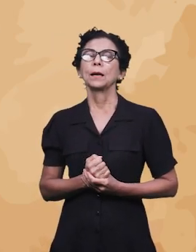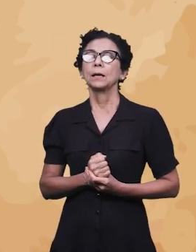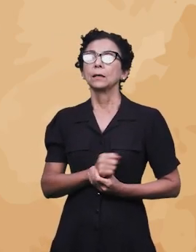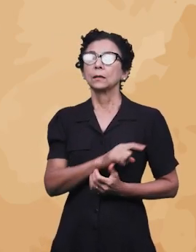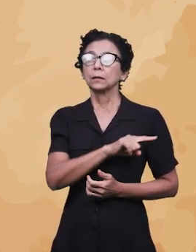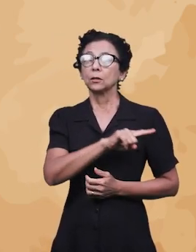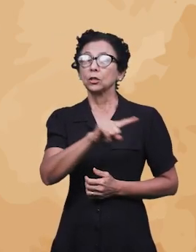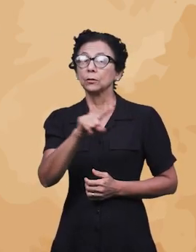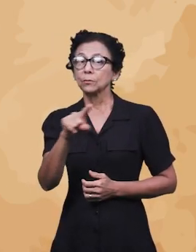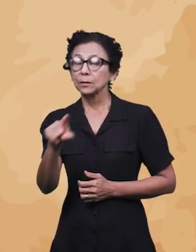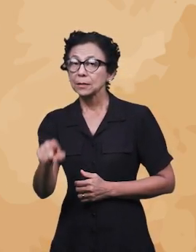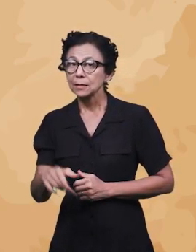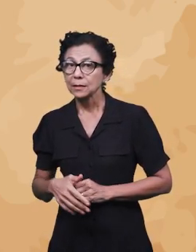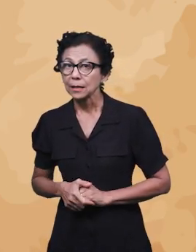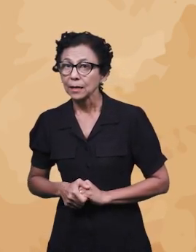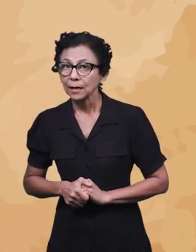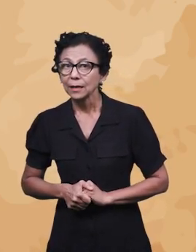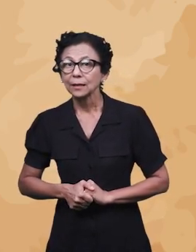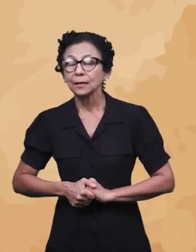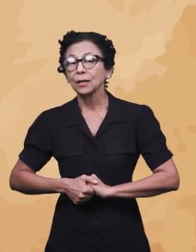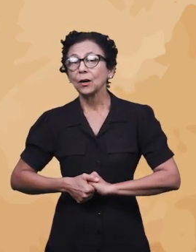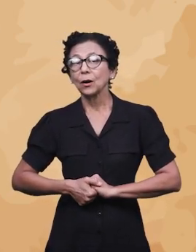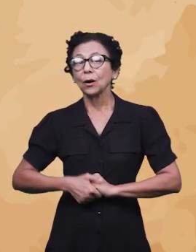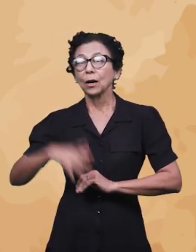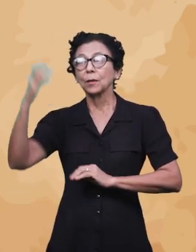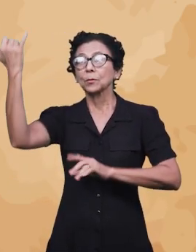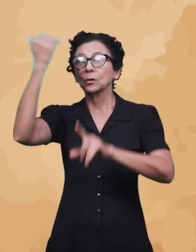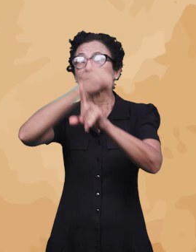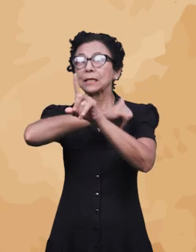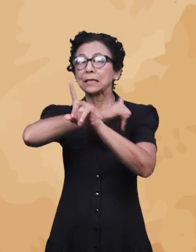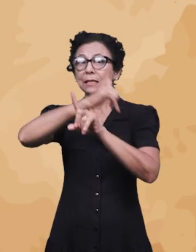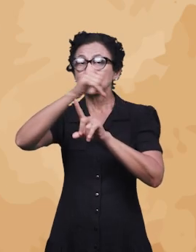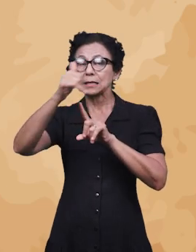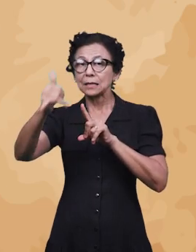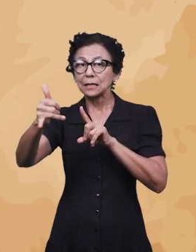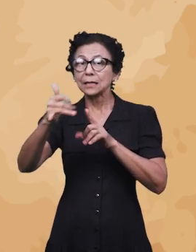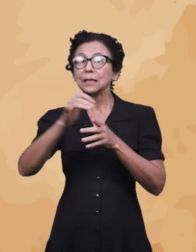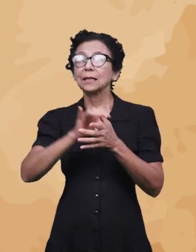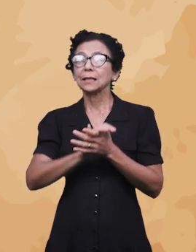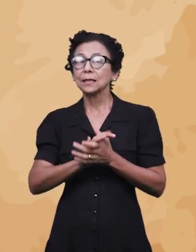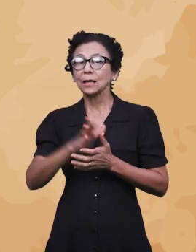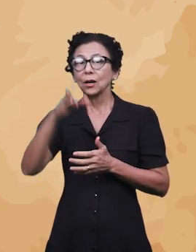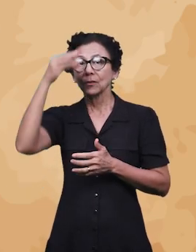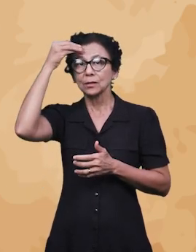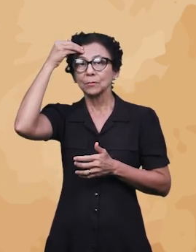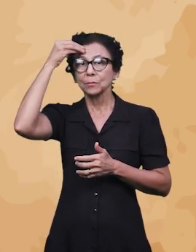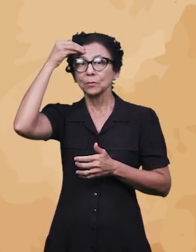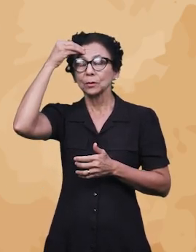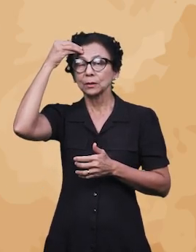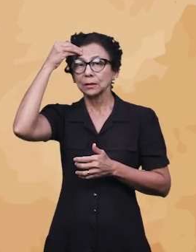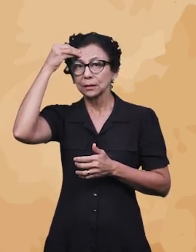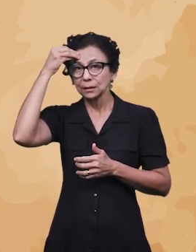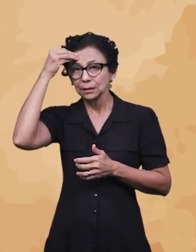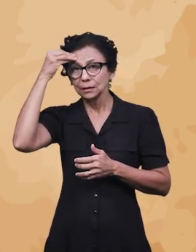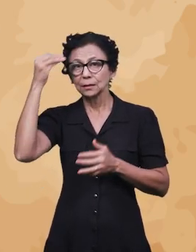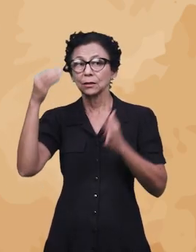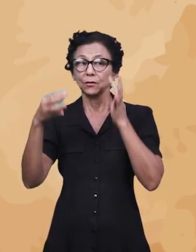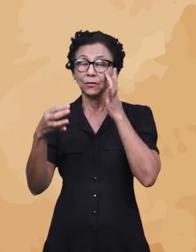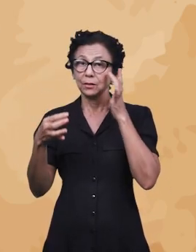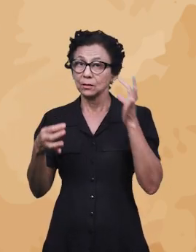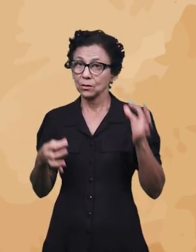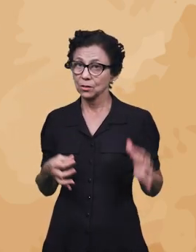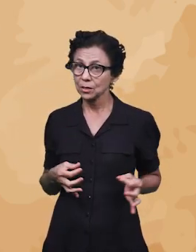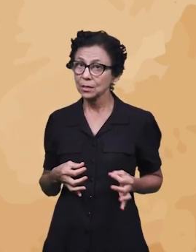está no profético ali, estava escondido. Que é a revelação. Que é a revelação, que é a revelação de Jesus. Vamos outro versículo, já que você botou